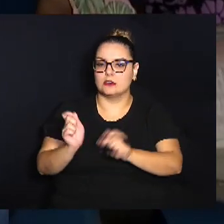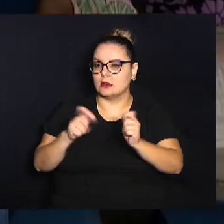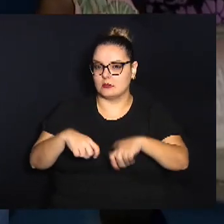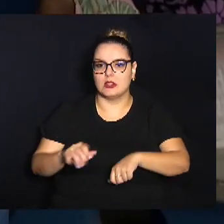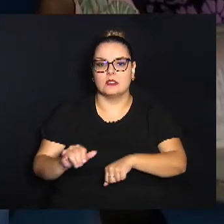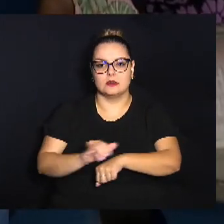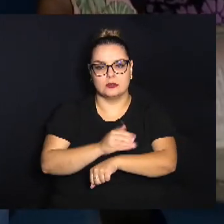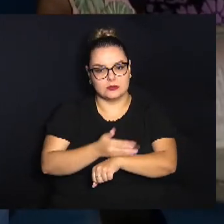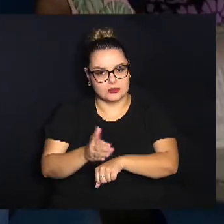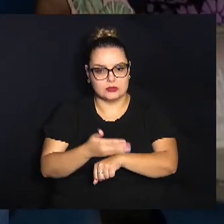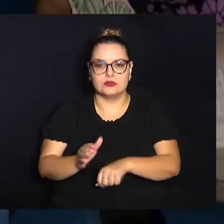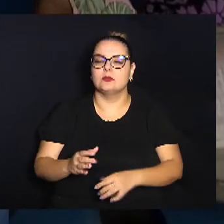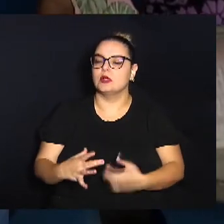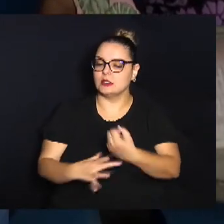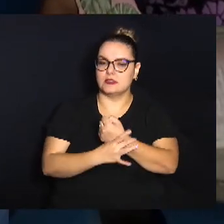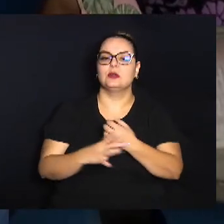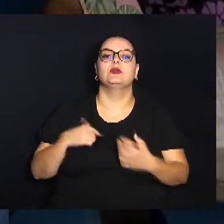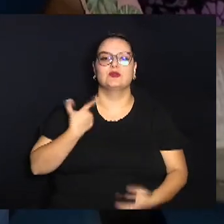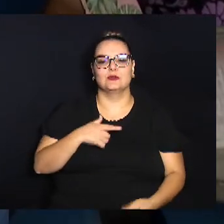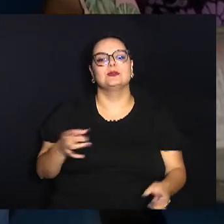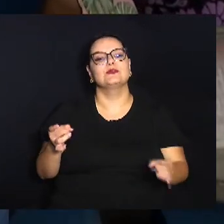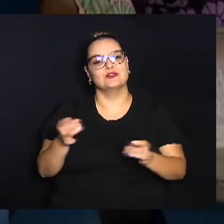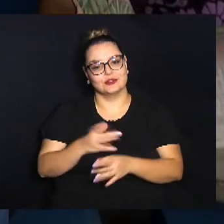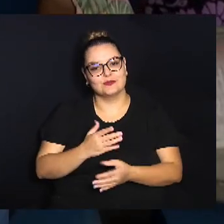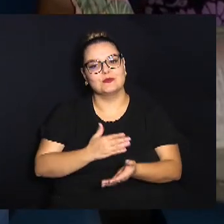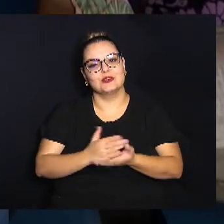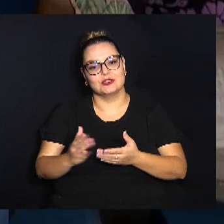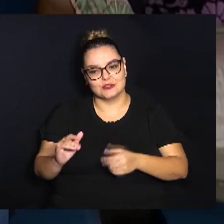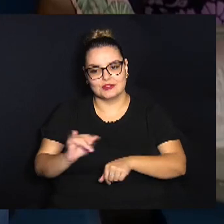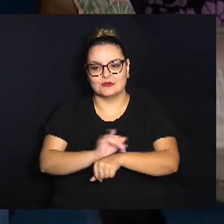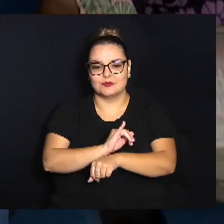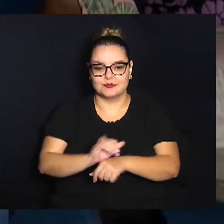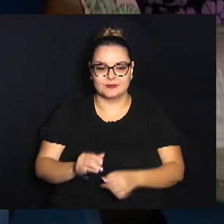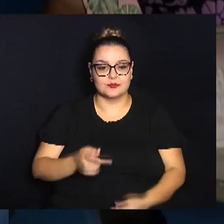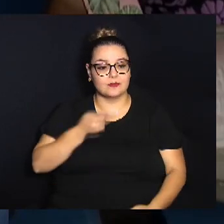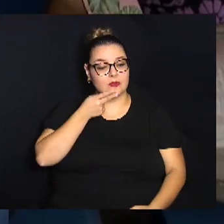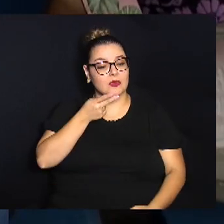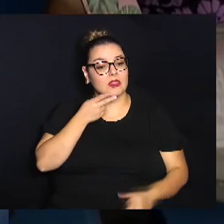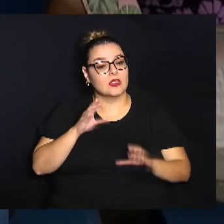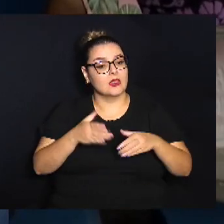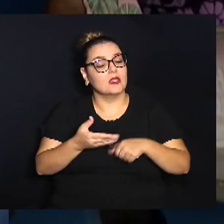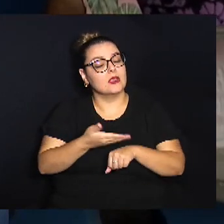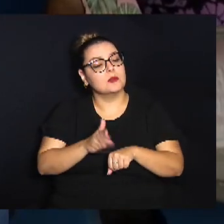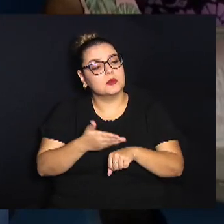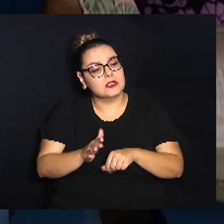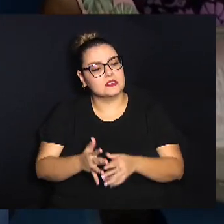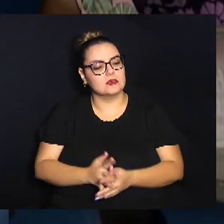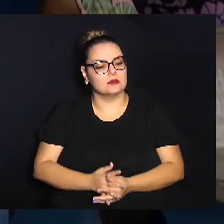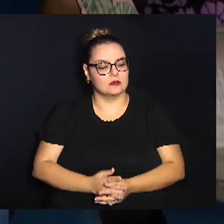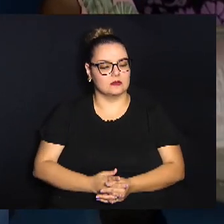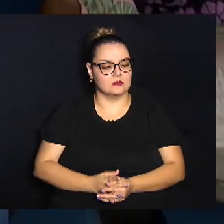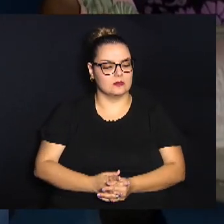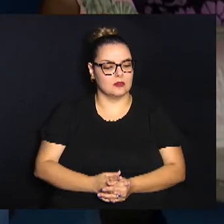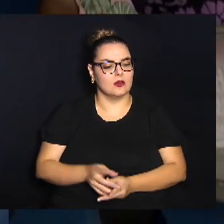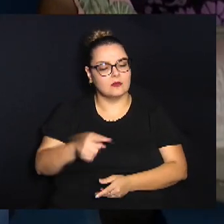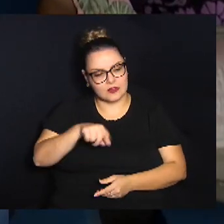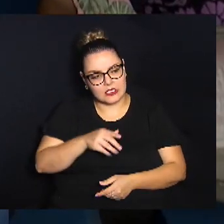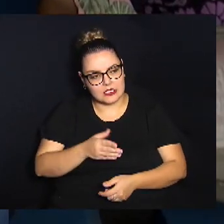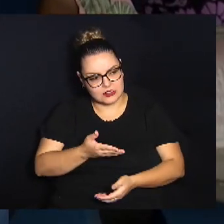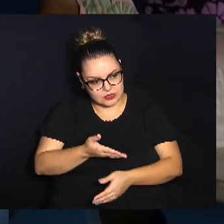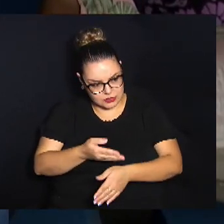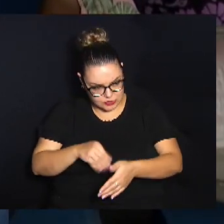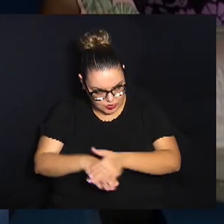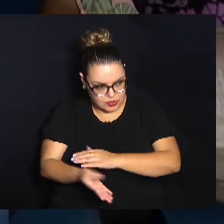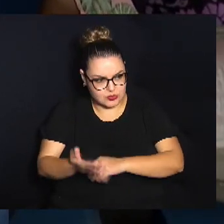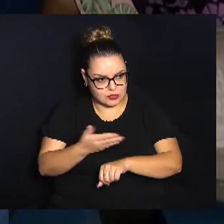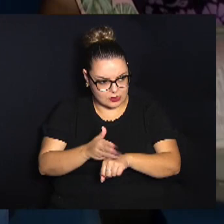população pode ficar segura aí que estamos prontos para iniciar essa estratégia. Você falou em equipe treinada, né? Vocês costumam treinar as